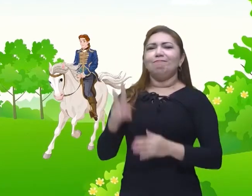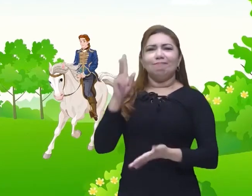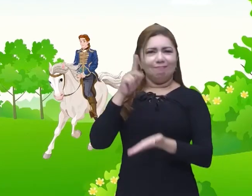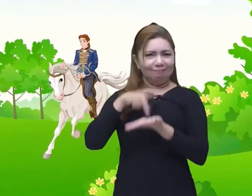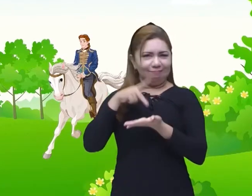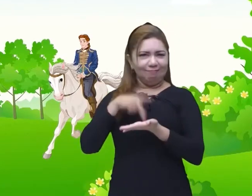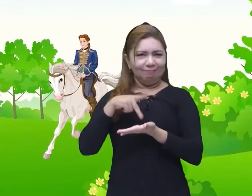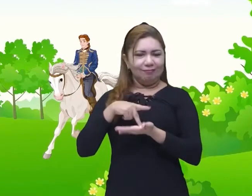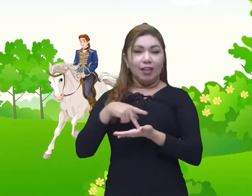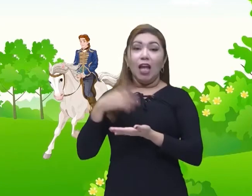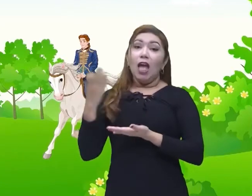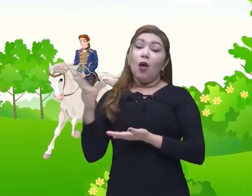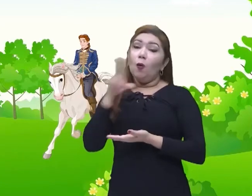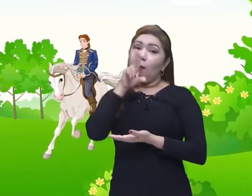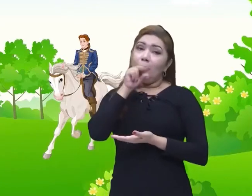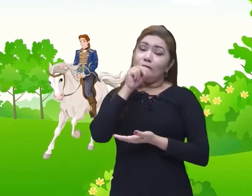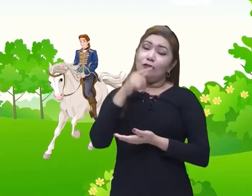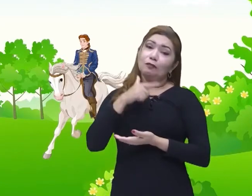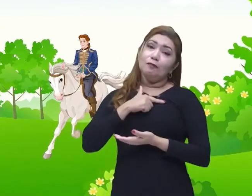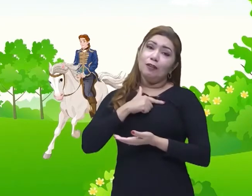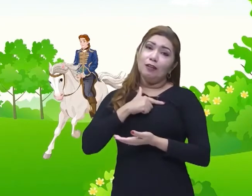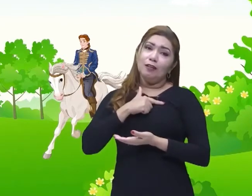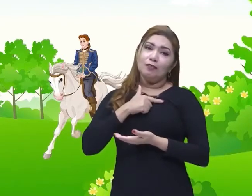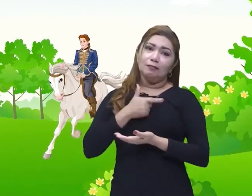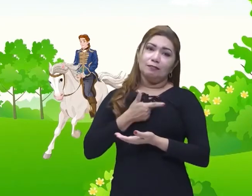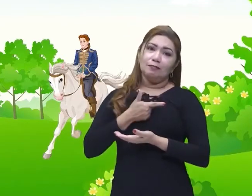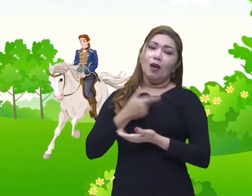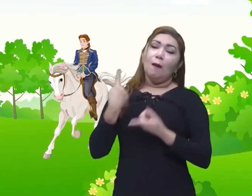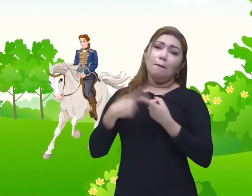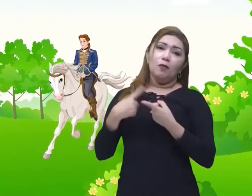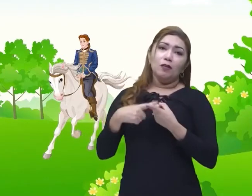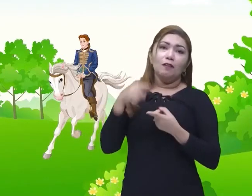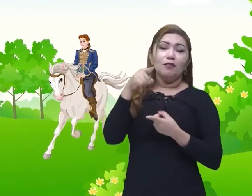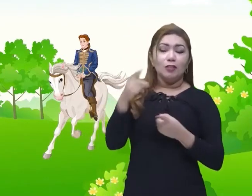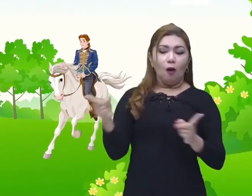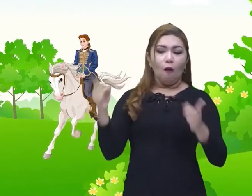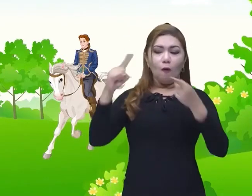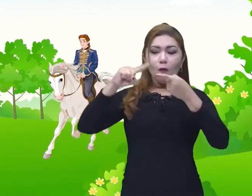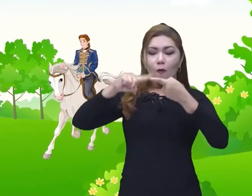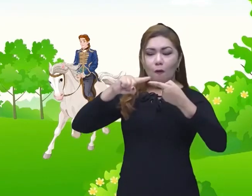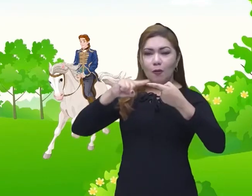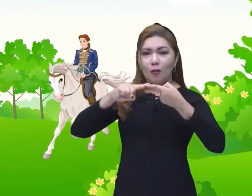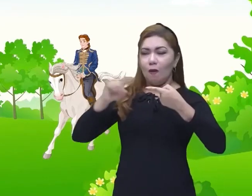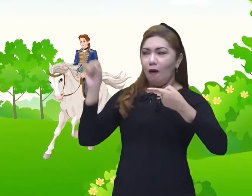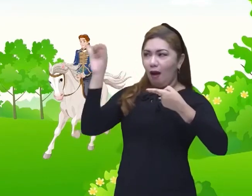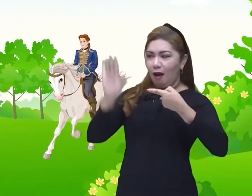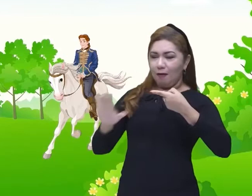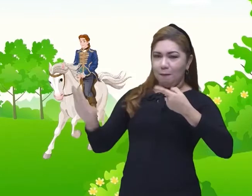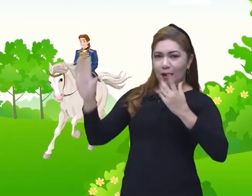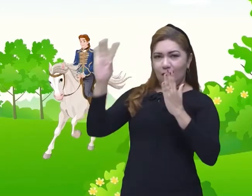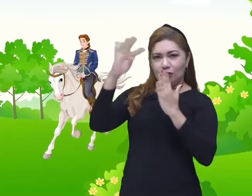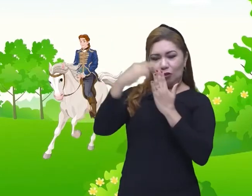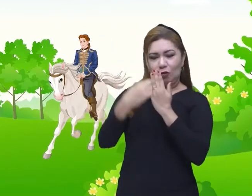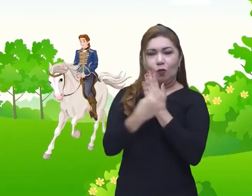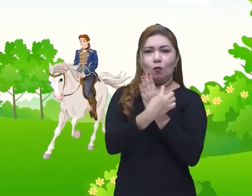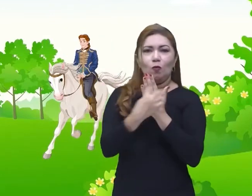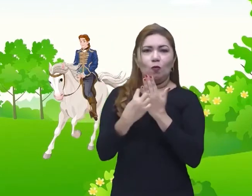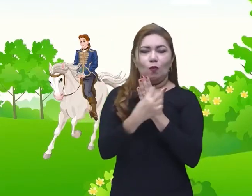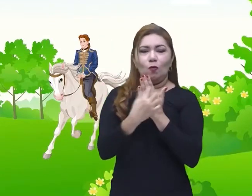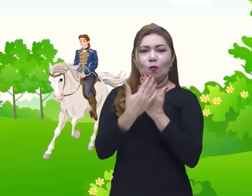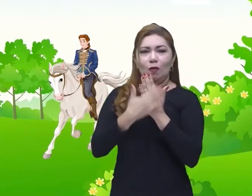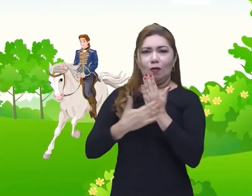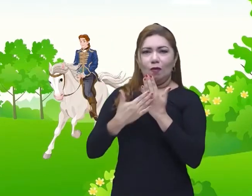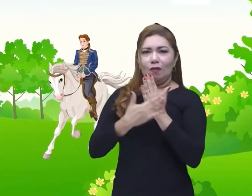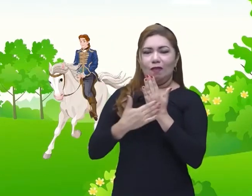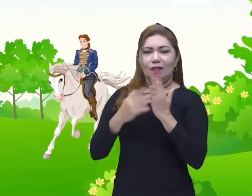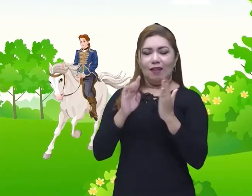Exatamente, o Patinho Feio, porque você fez a associação da imagem. Né? Os contos de fadas,